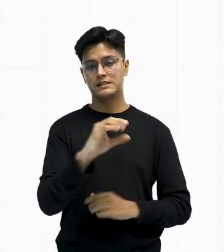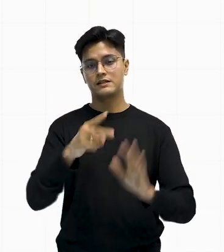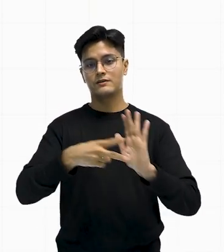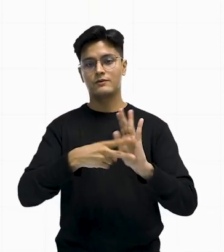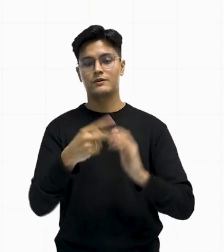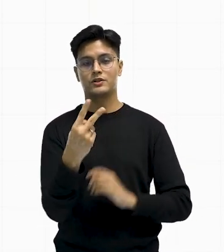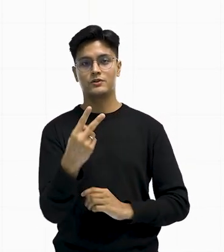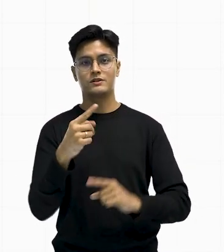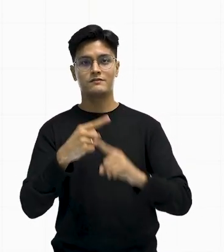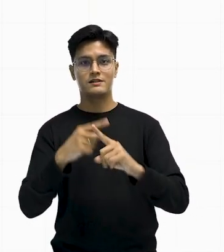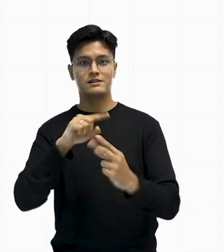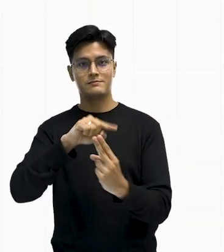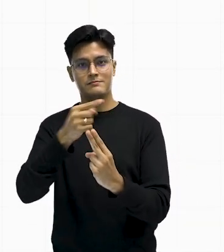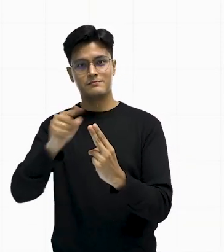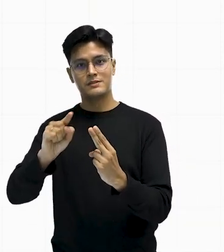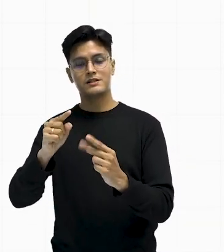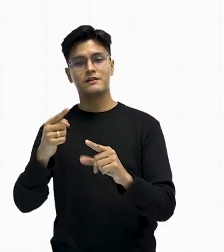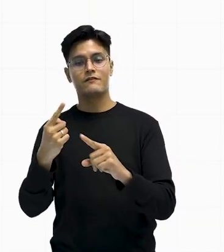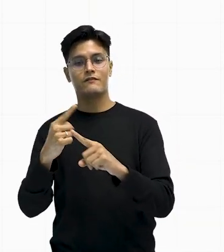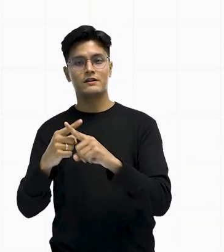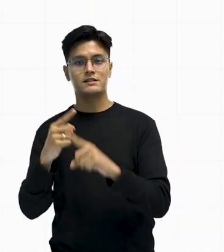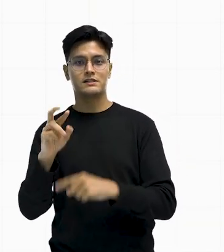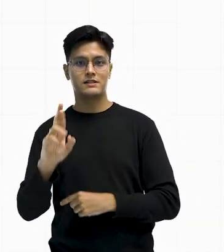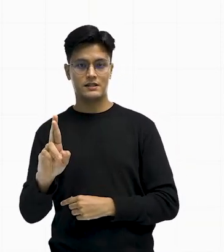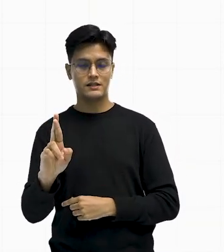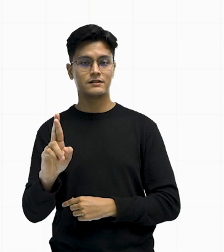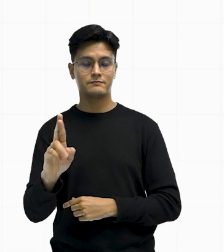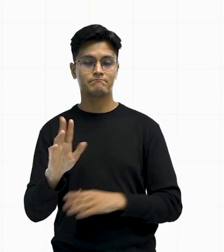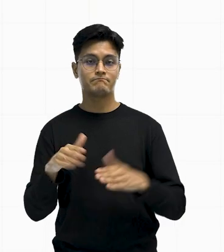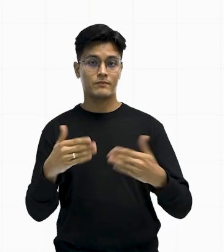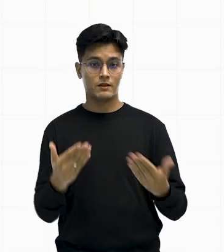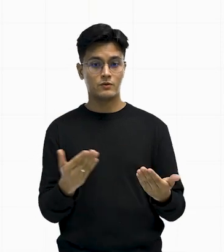nesse caso, eu vou ter 2 vezes